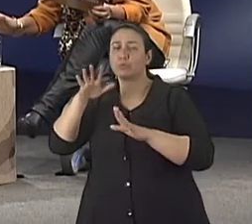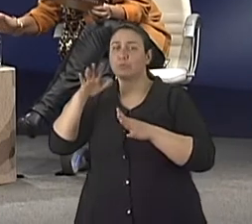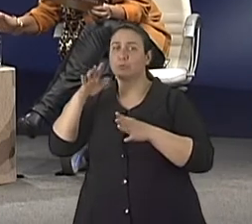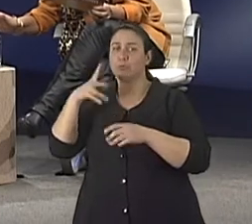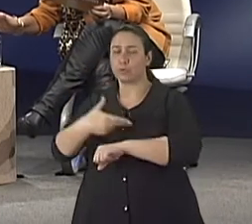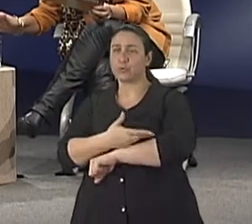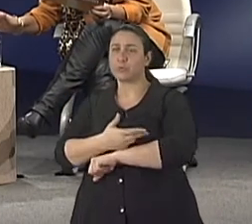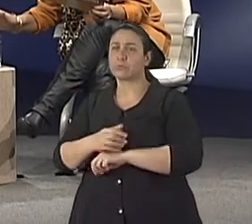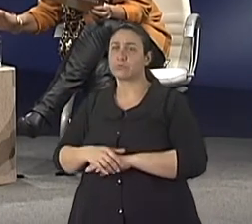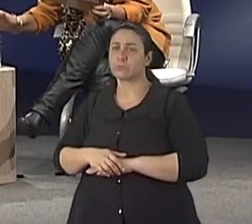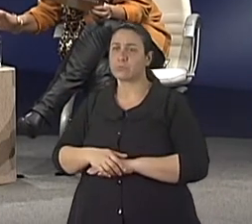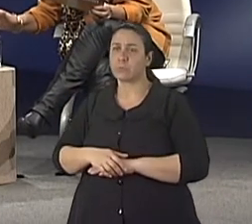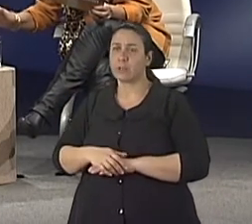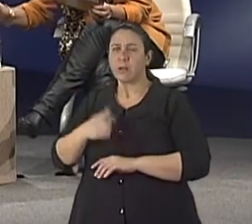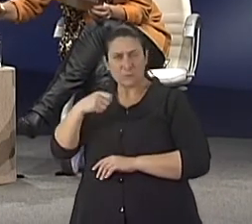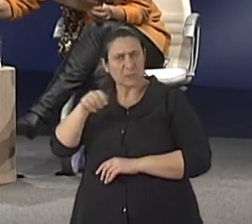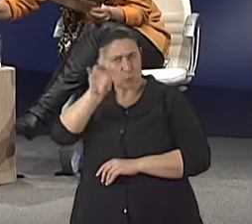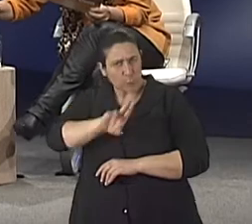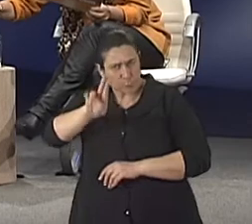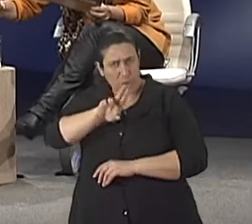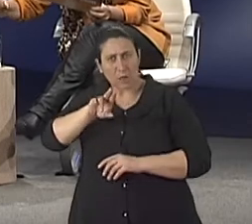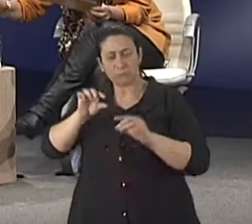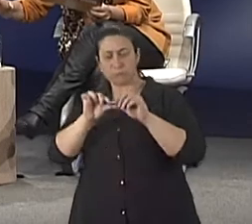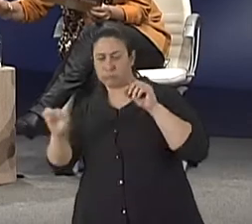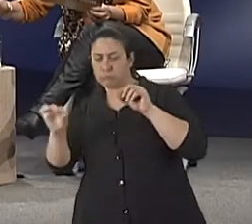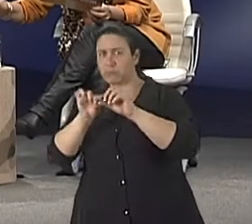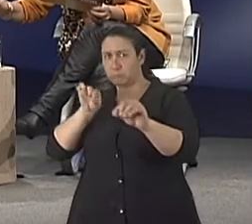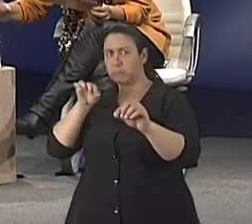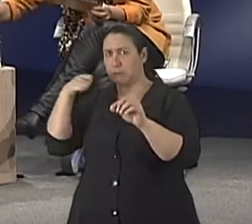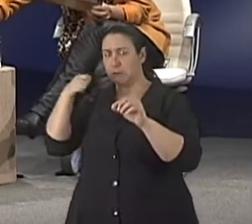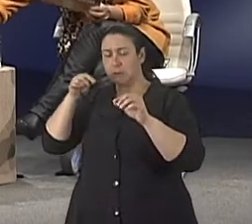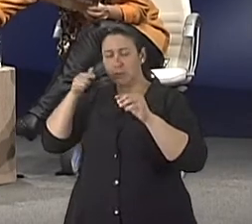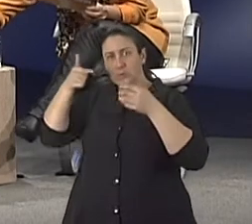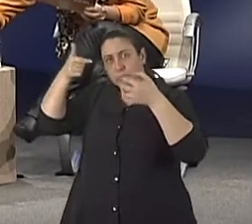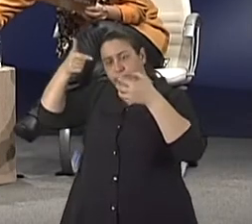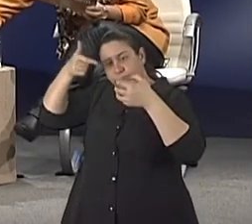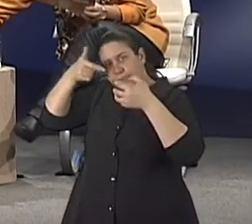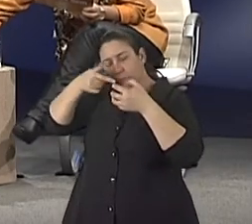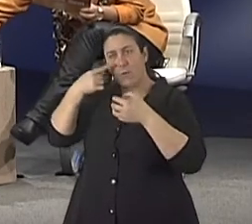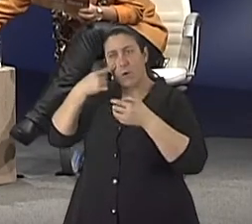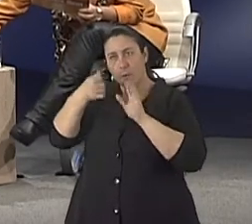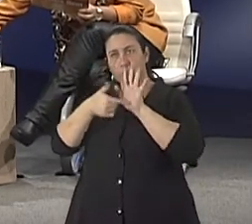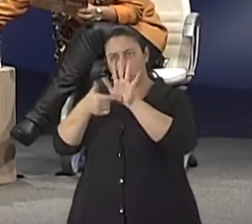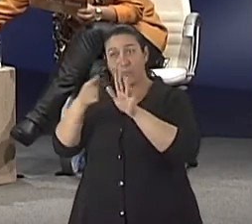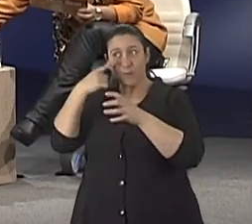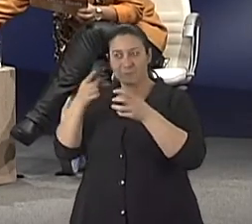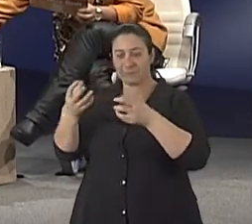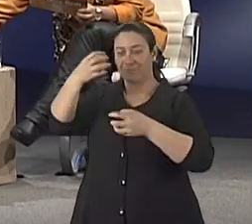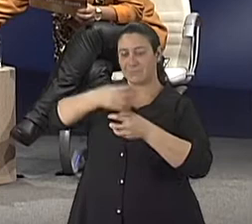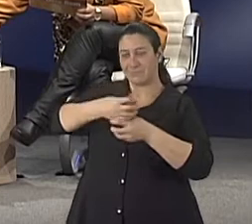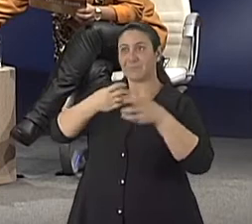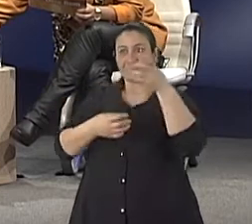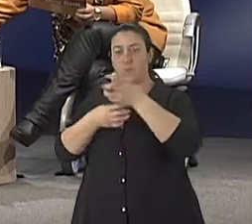é tem que usar os aparelhos e está montando a coluna vocês viram o